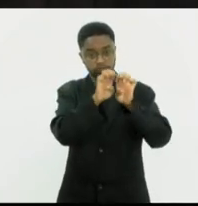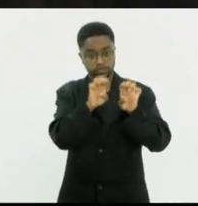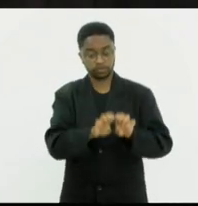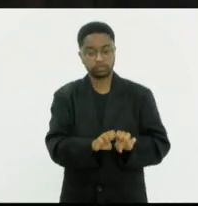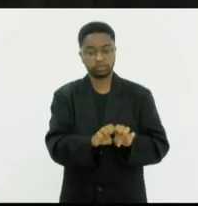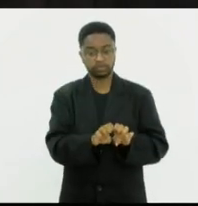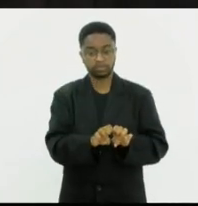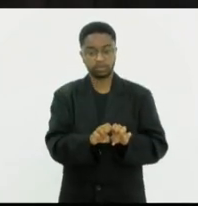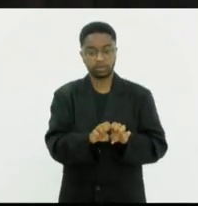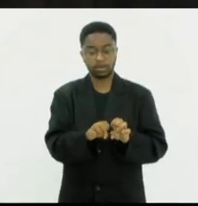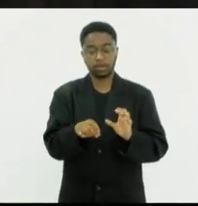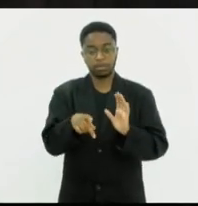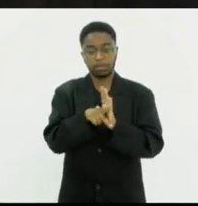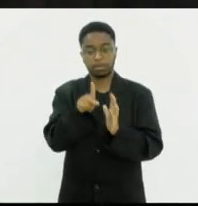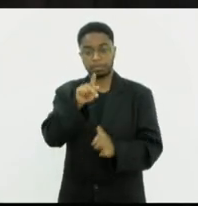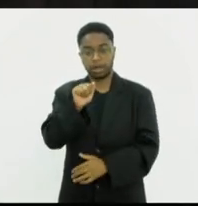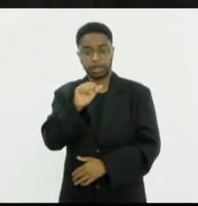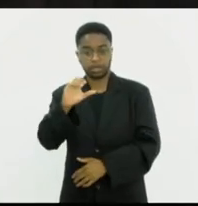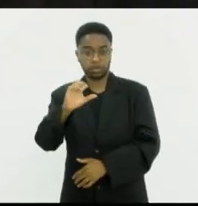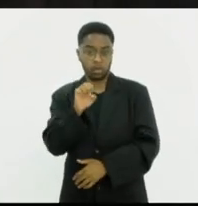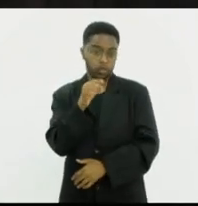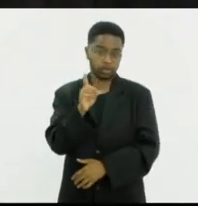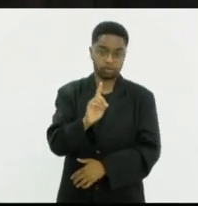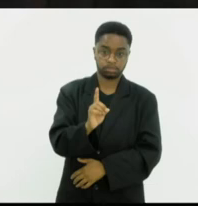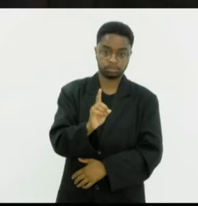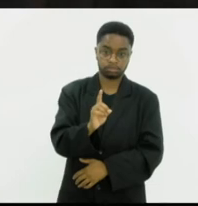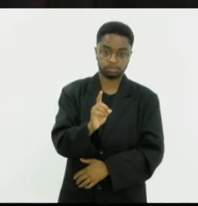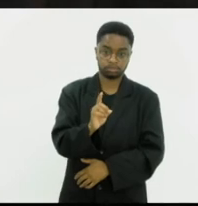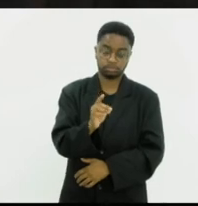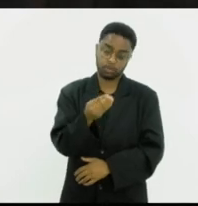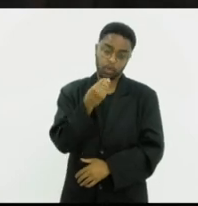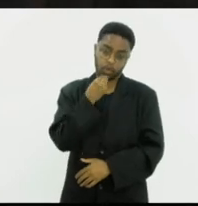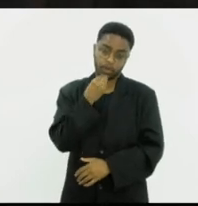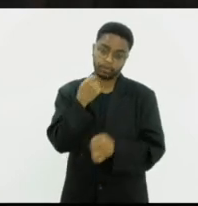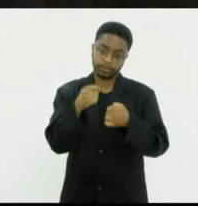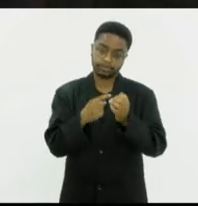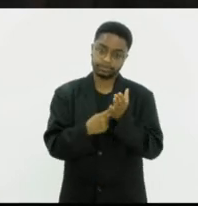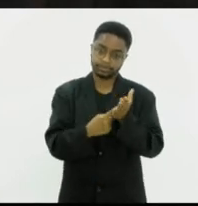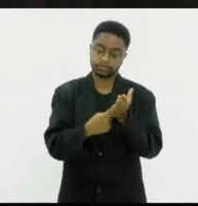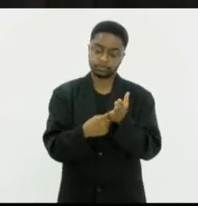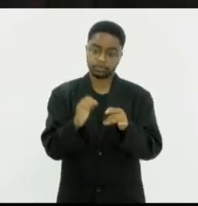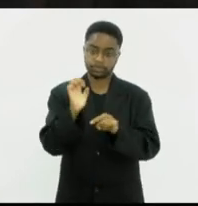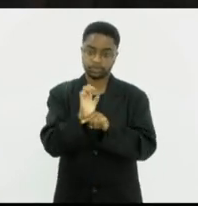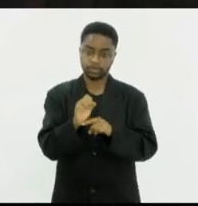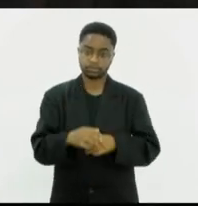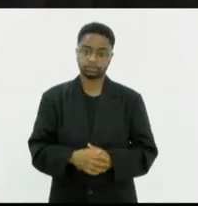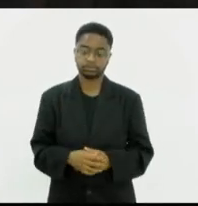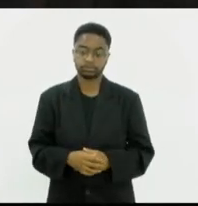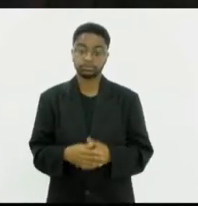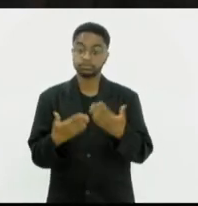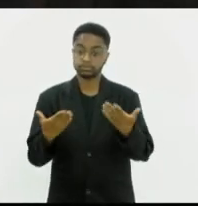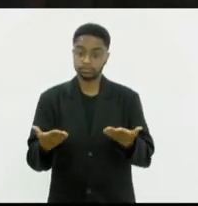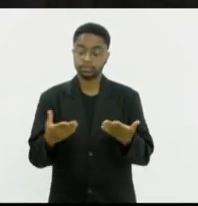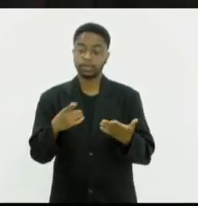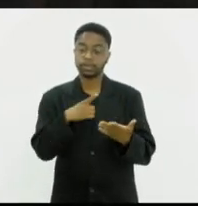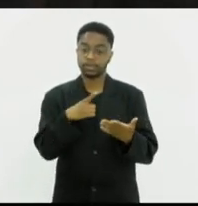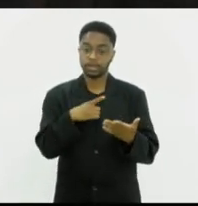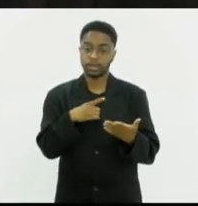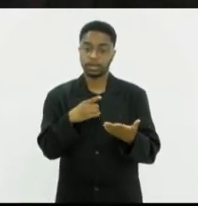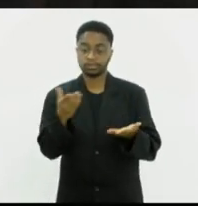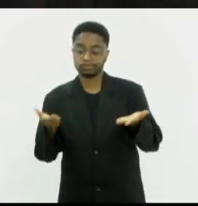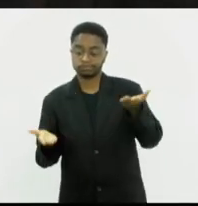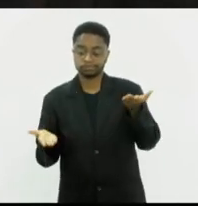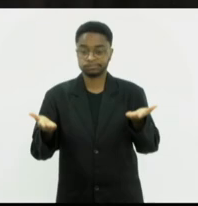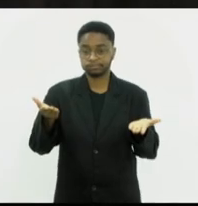do PAC ou não. Claro, em comum acordo com o Estado. Então, contrapartida,